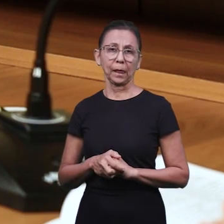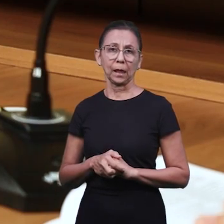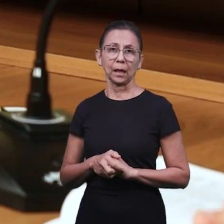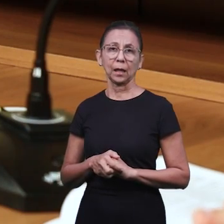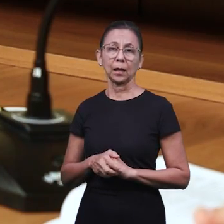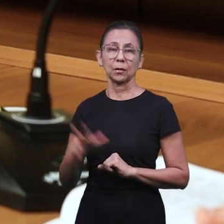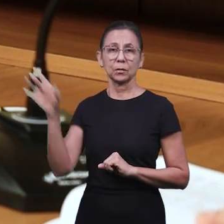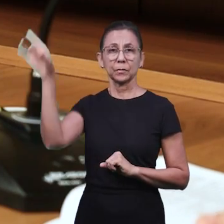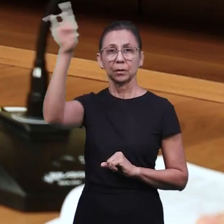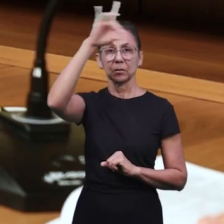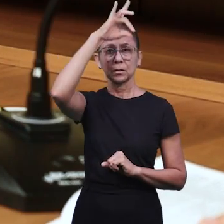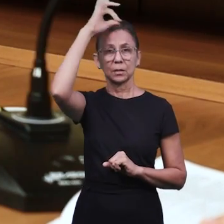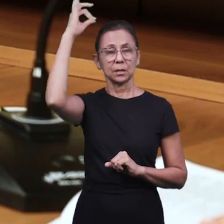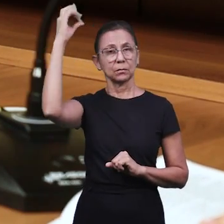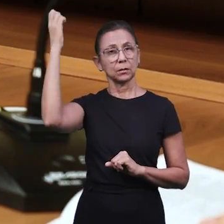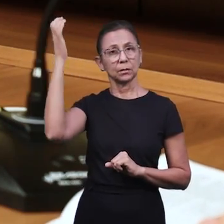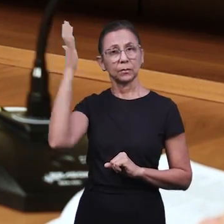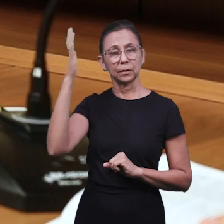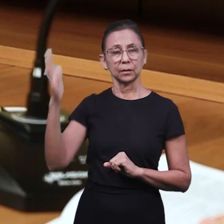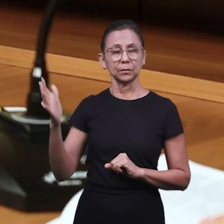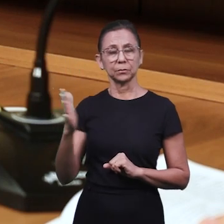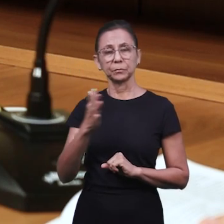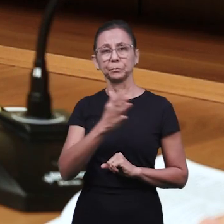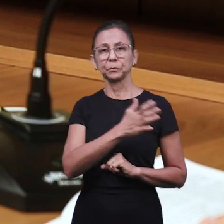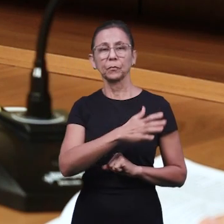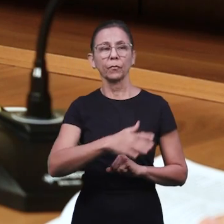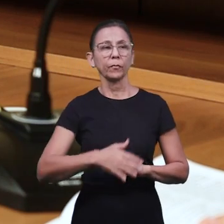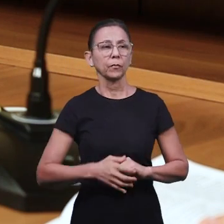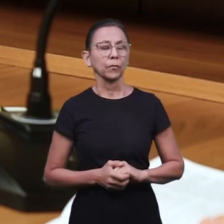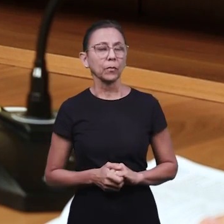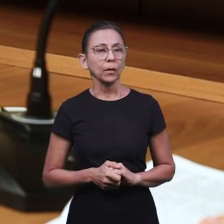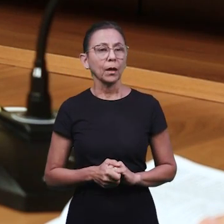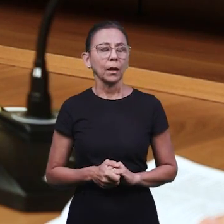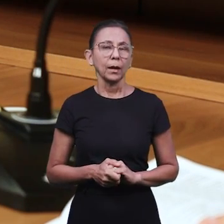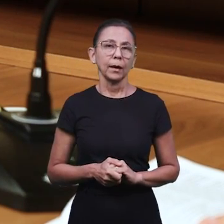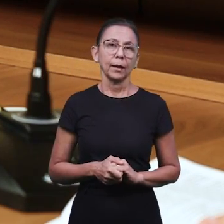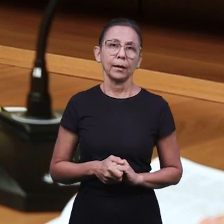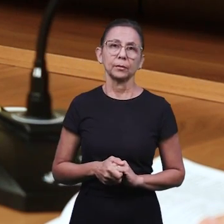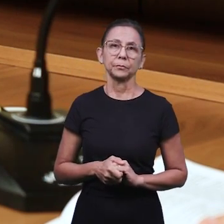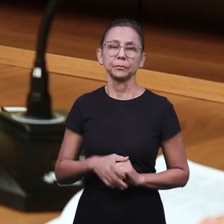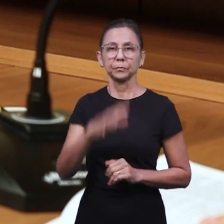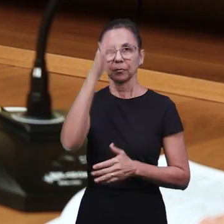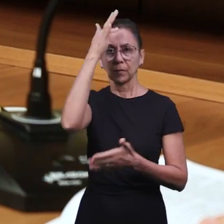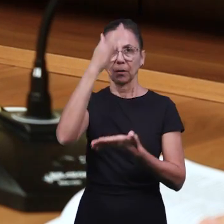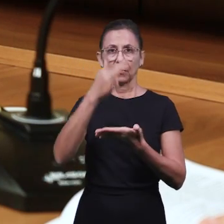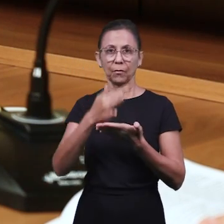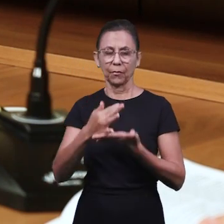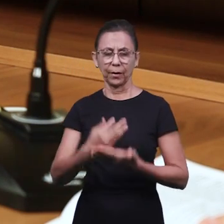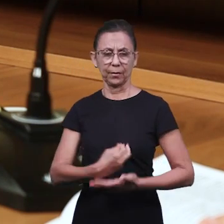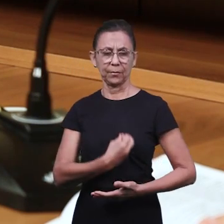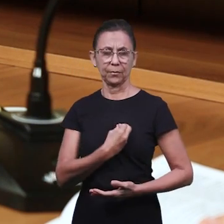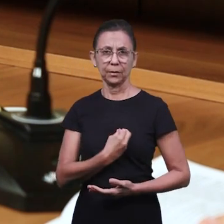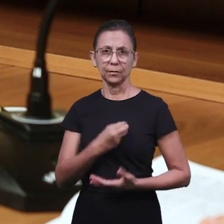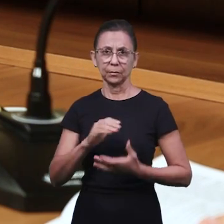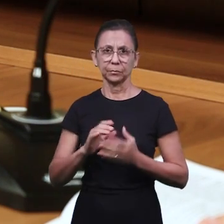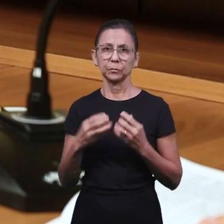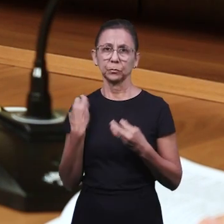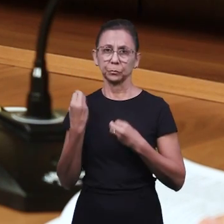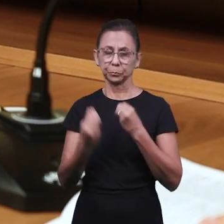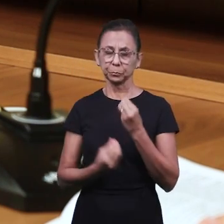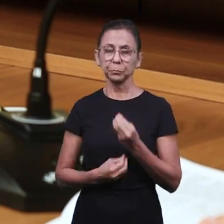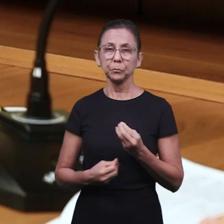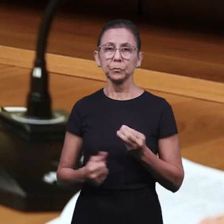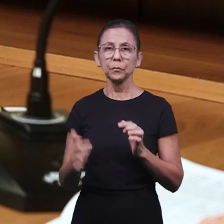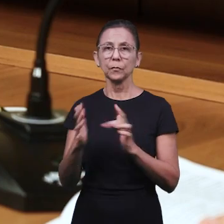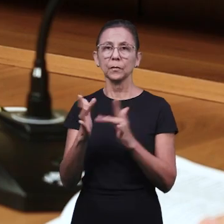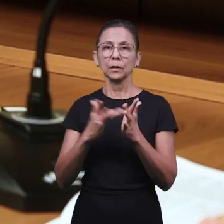uma expressão maravilhosa, eu diria. A fé é viva, porque a partir do sacrifício do Senhor Jesus,